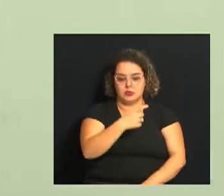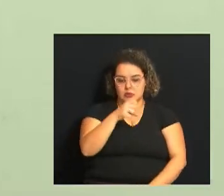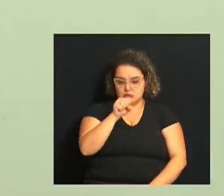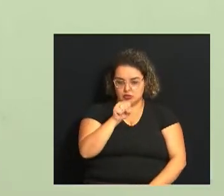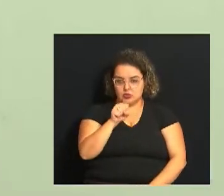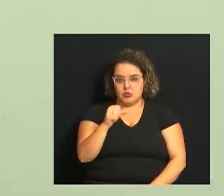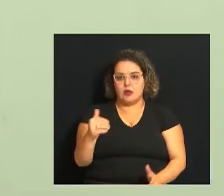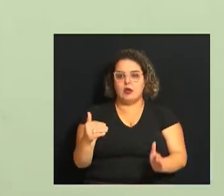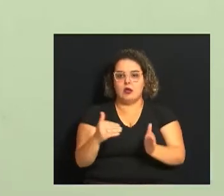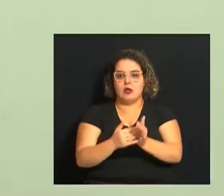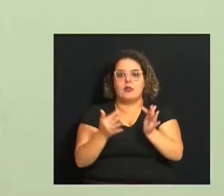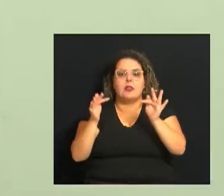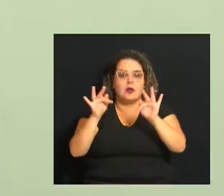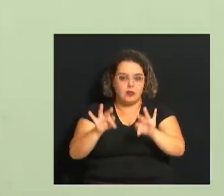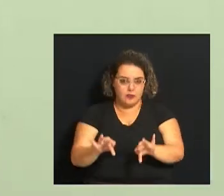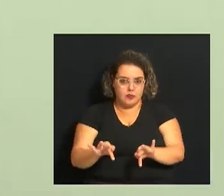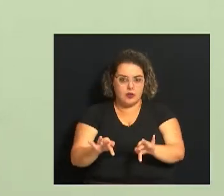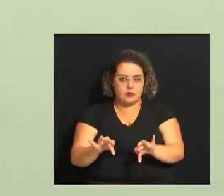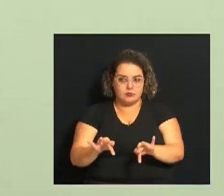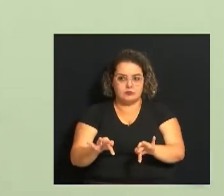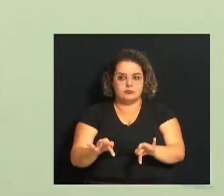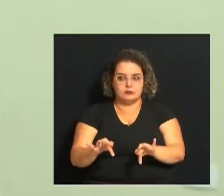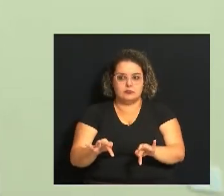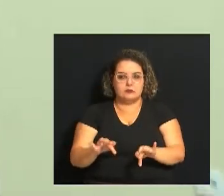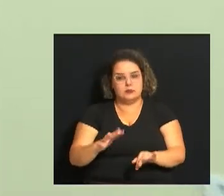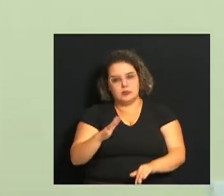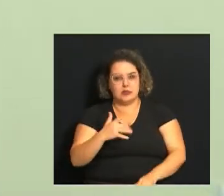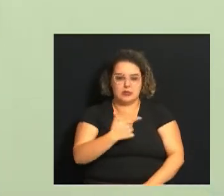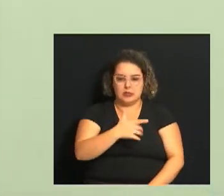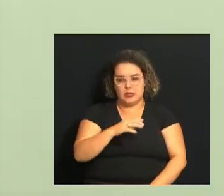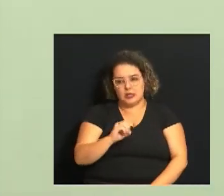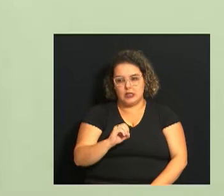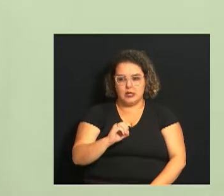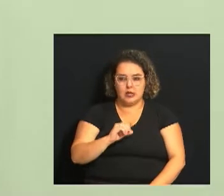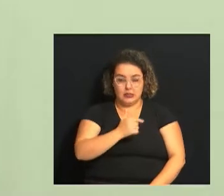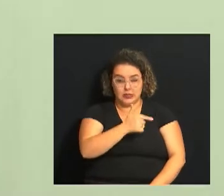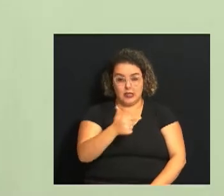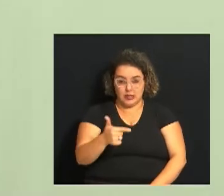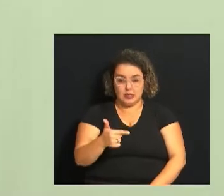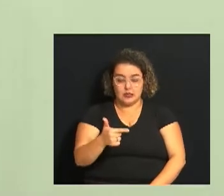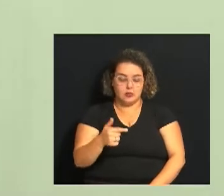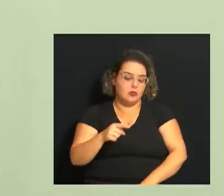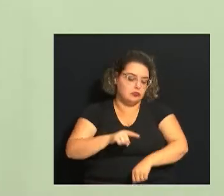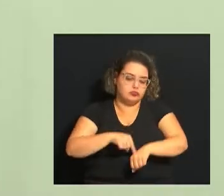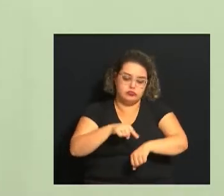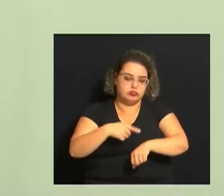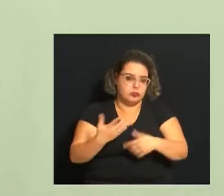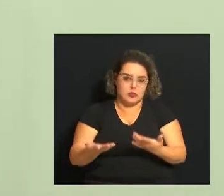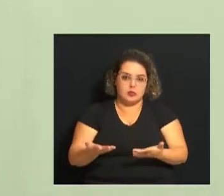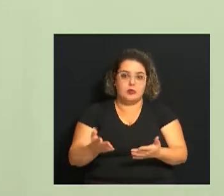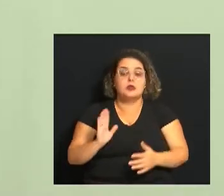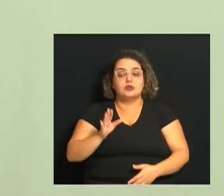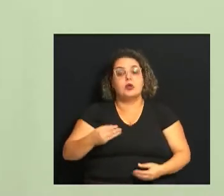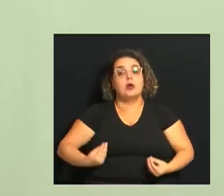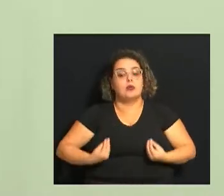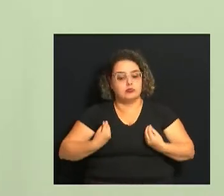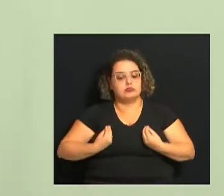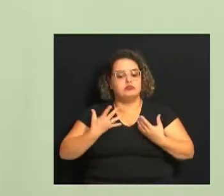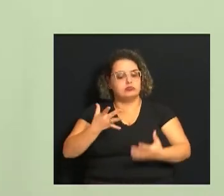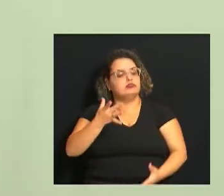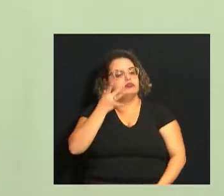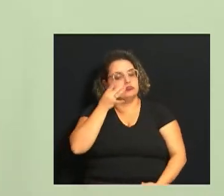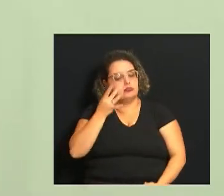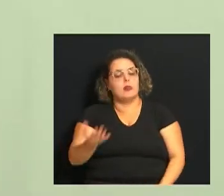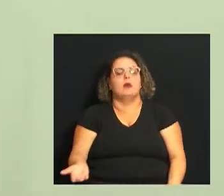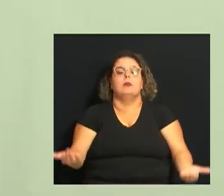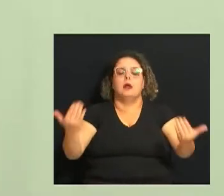o término, que provavelmente é às 10, né? 10, o tempo que durar, mas já com o público. Já convidamos o público para que